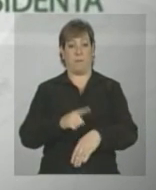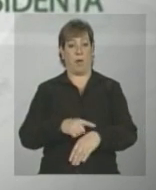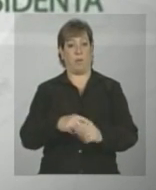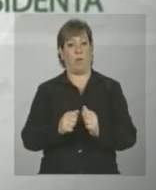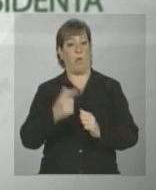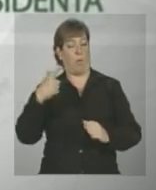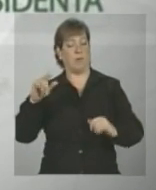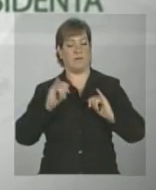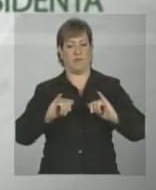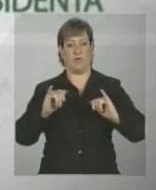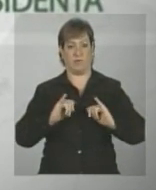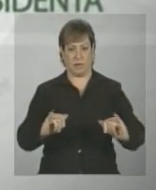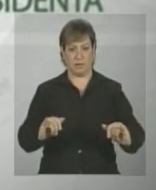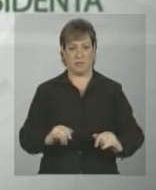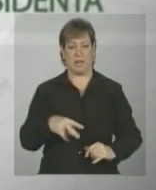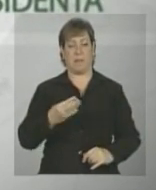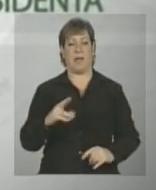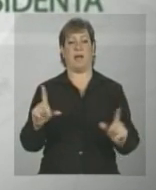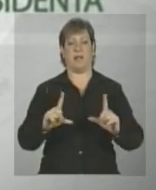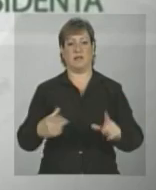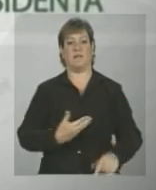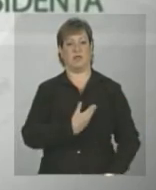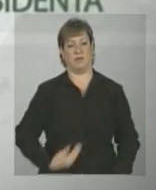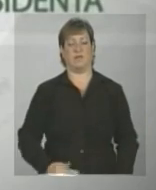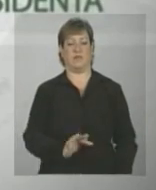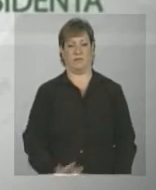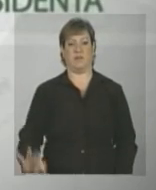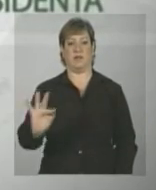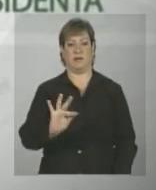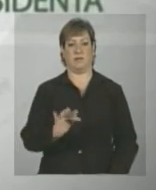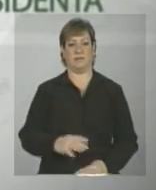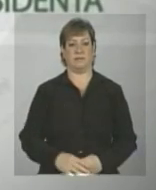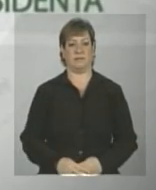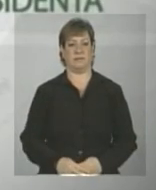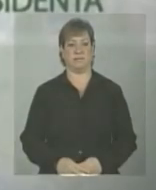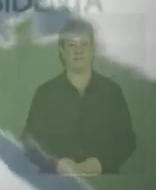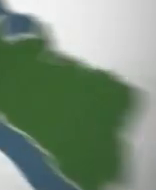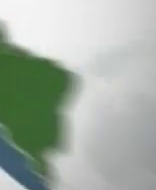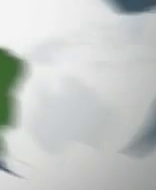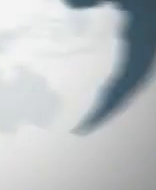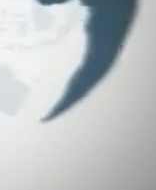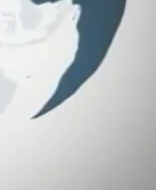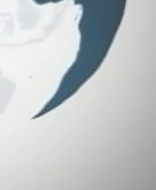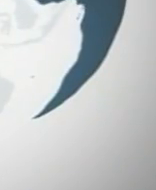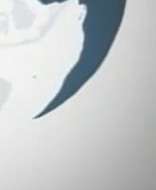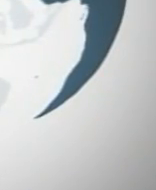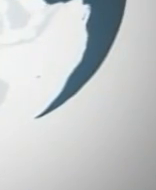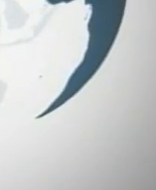momento com outras informações. NBR, a TV do Governo Federal. Música.